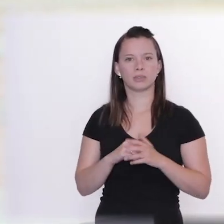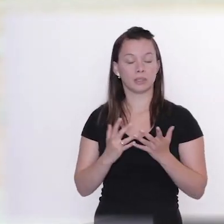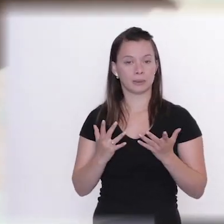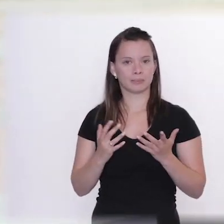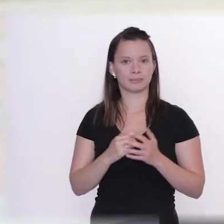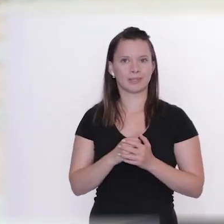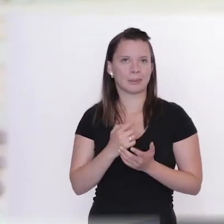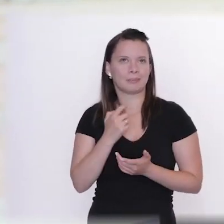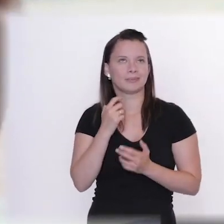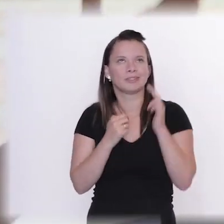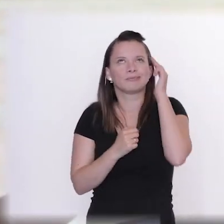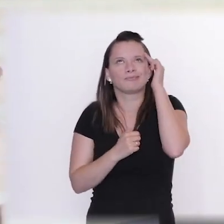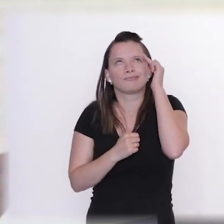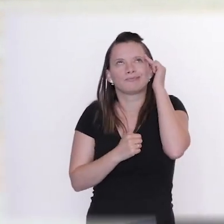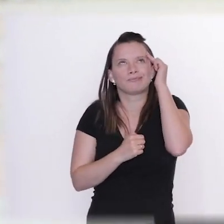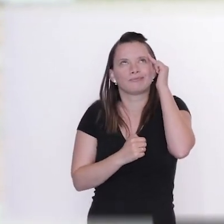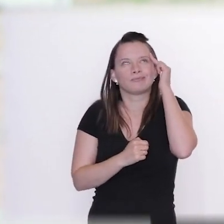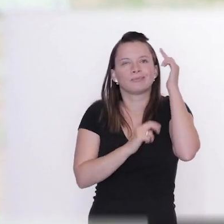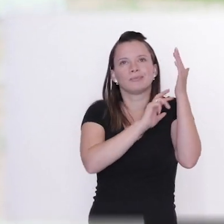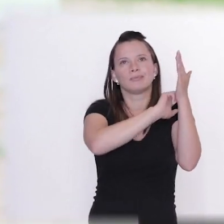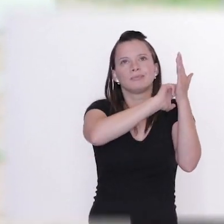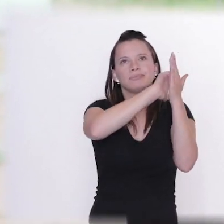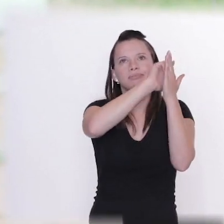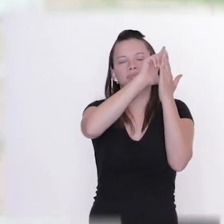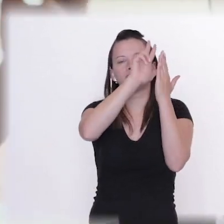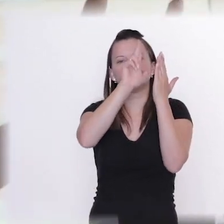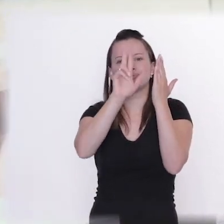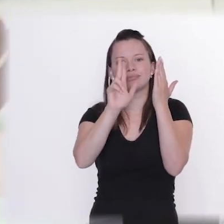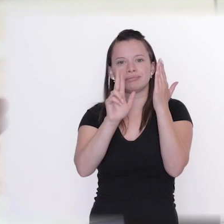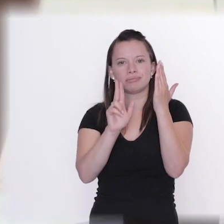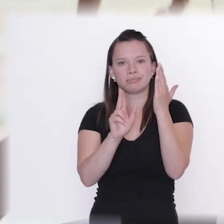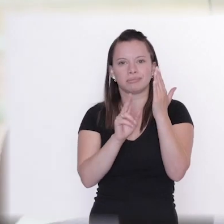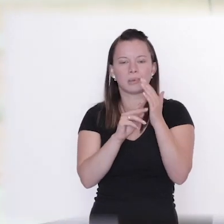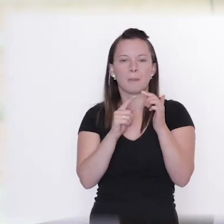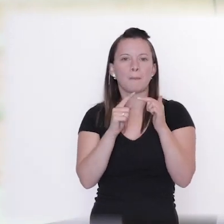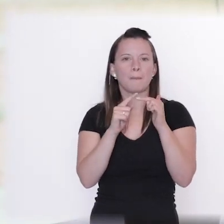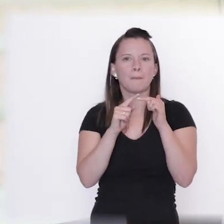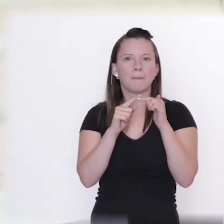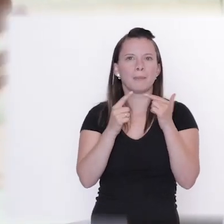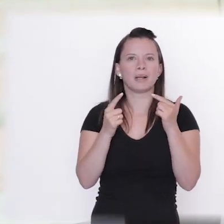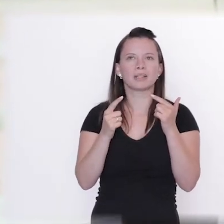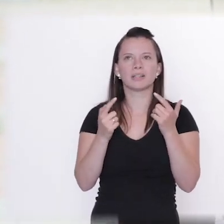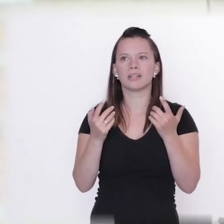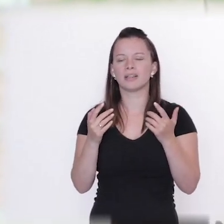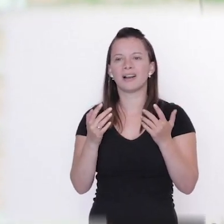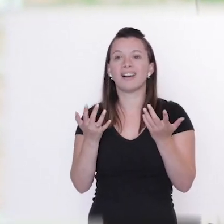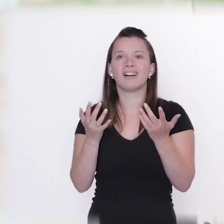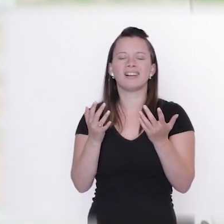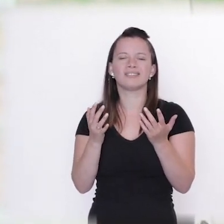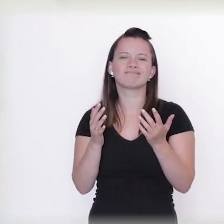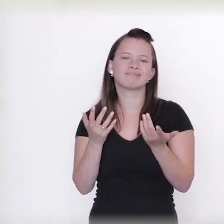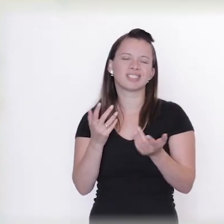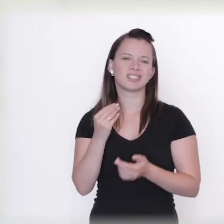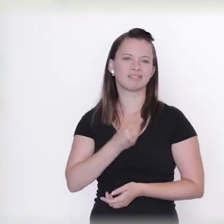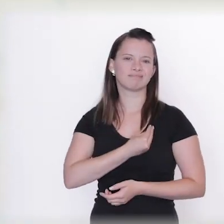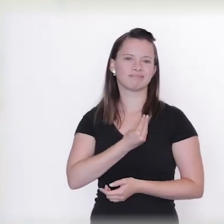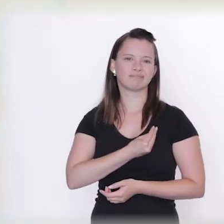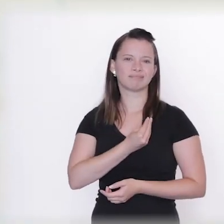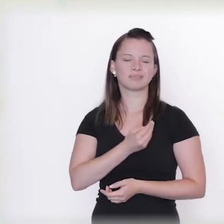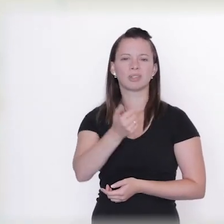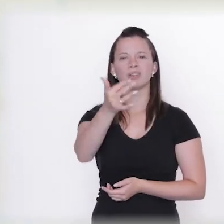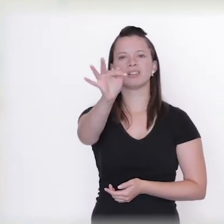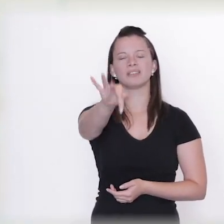as utopias meio que perderam espaço, assim, né? Tudo virou uma coisa de impossível, o fim da história tá aí e tal. Isso a